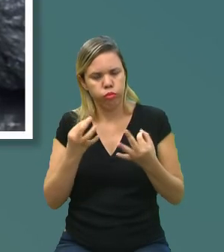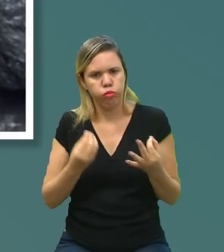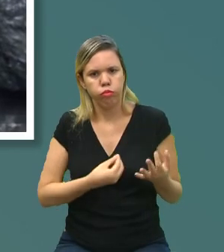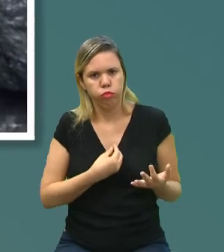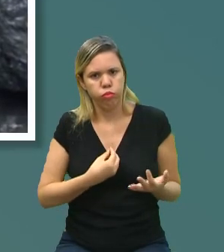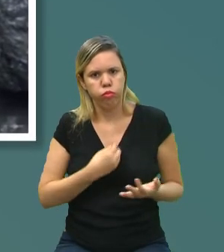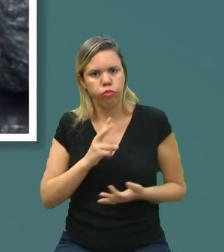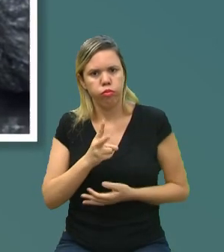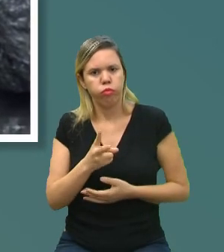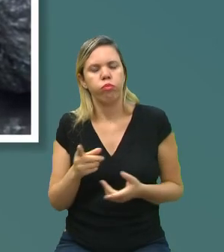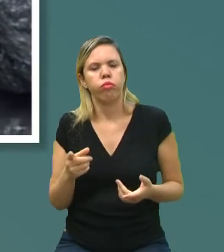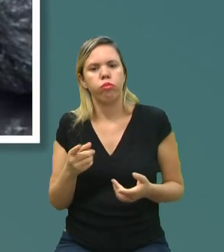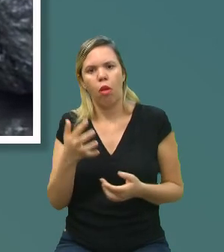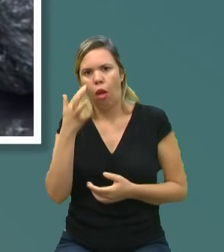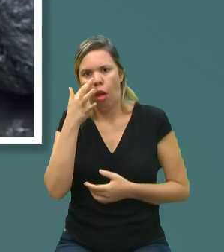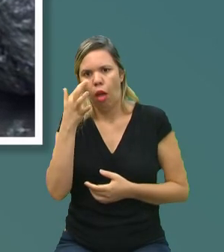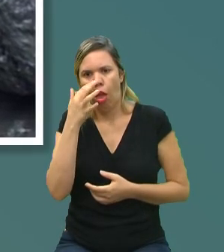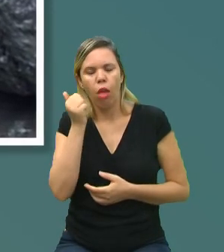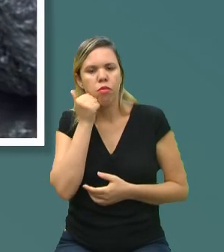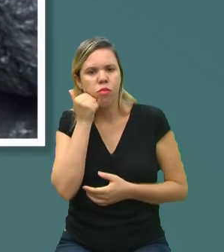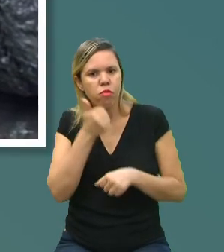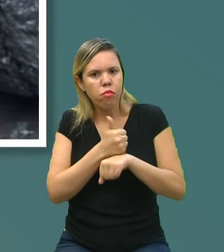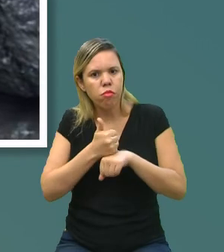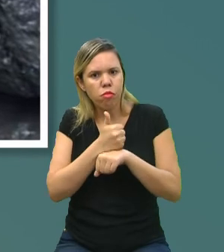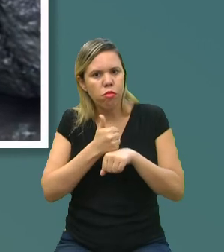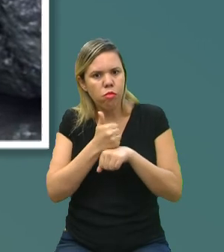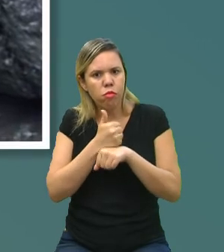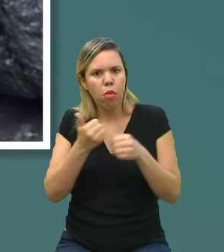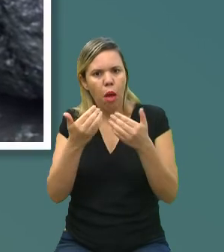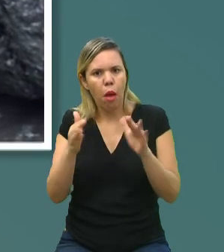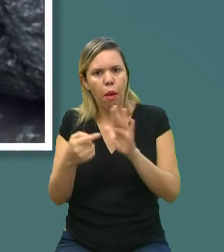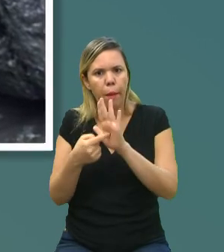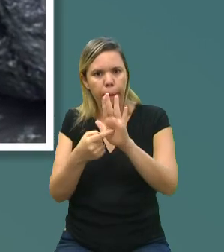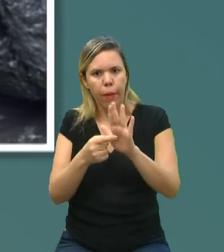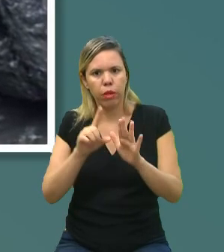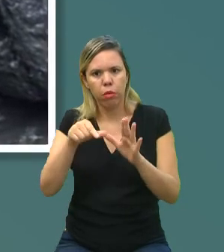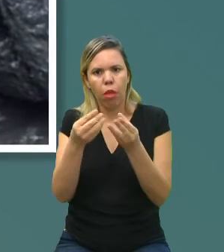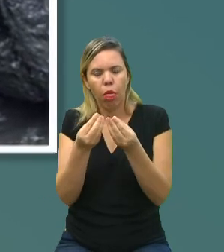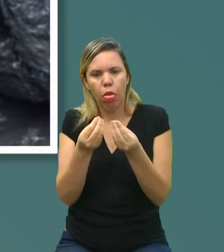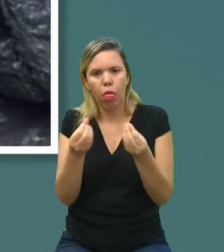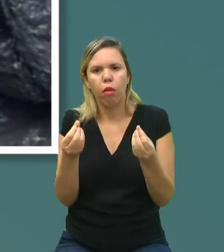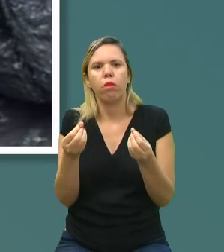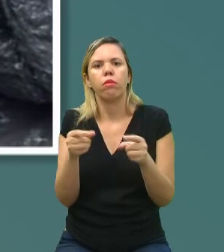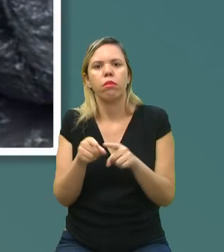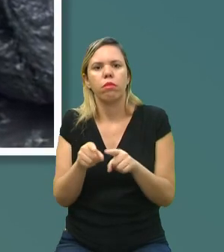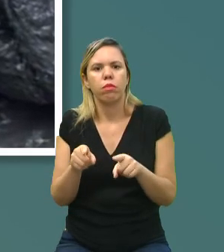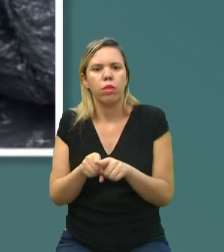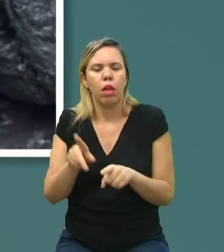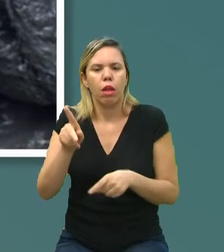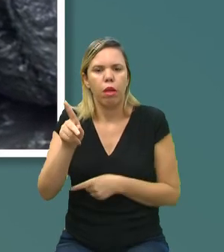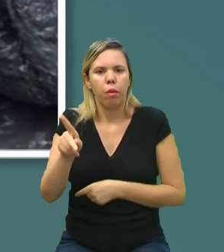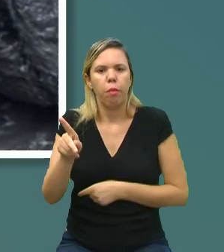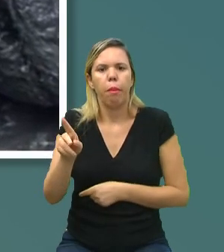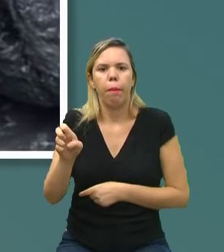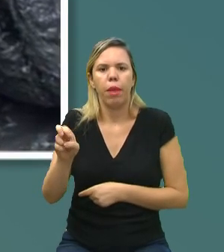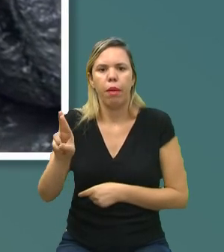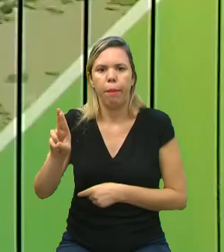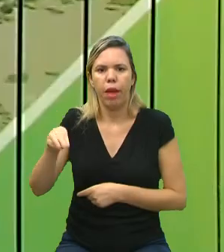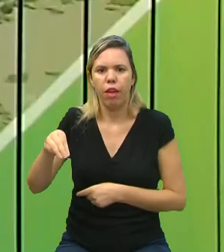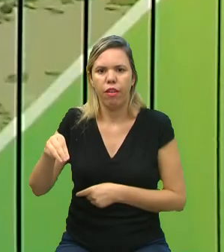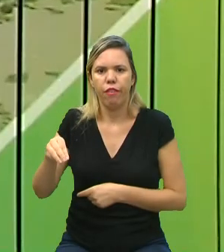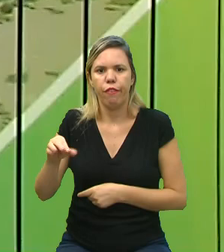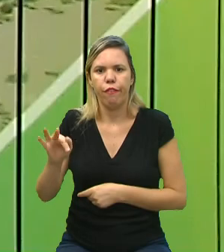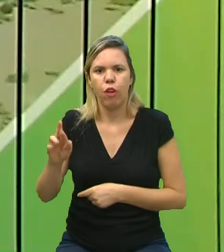tona após o derretimento do permafrost, que é a camada de solo permanentemente congelada em áreas